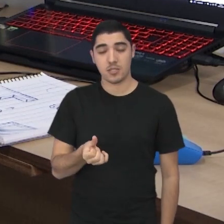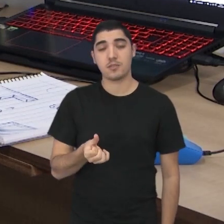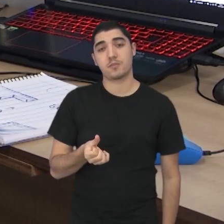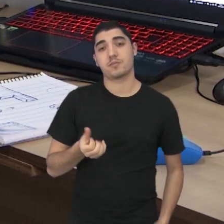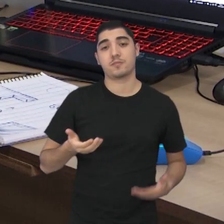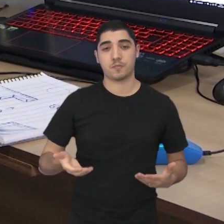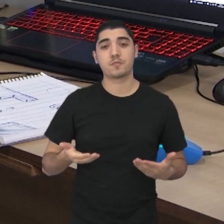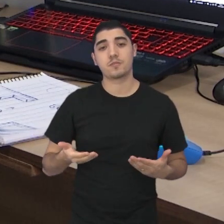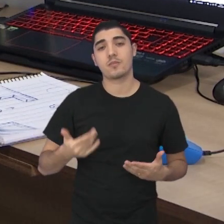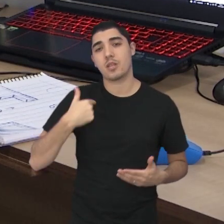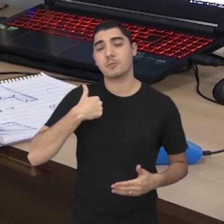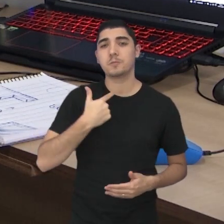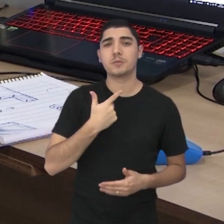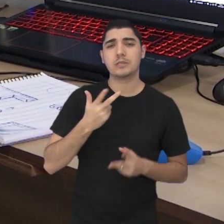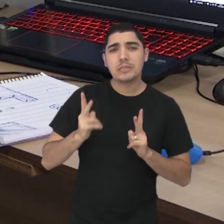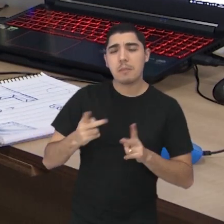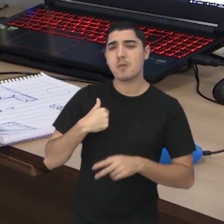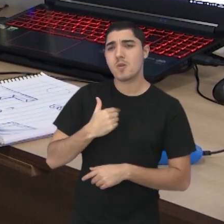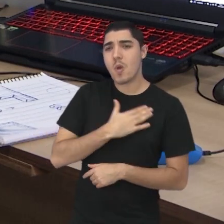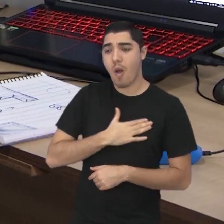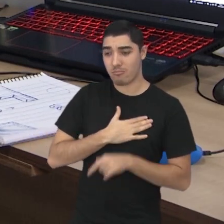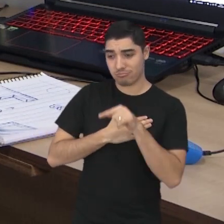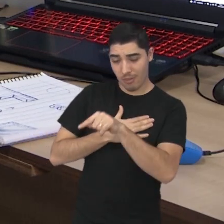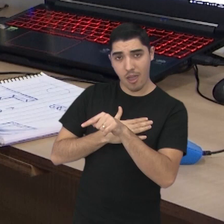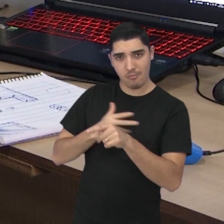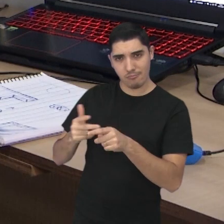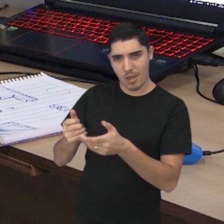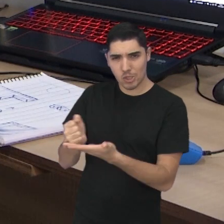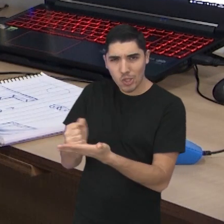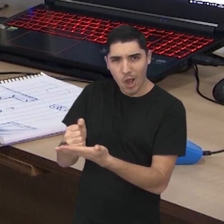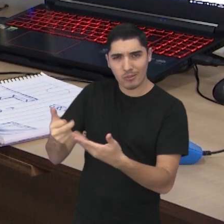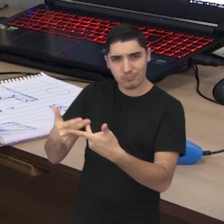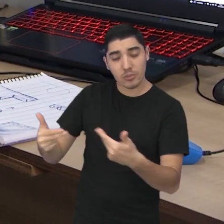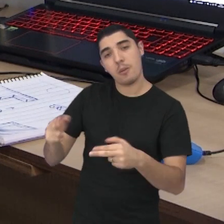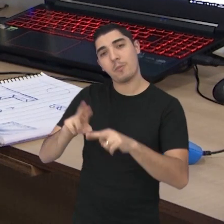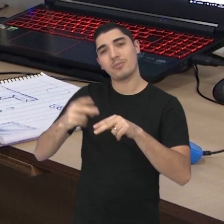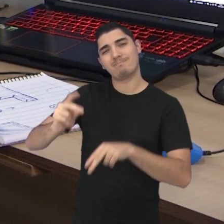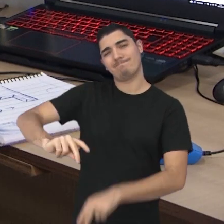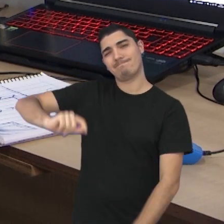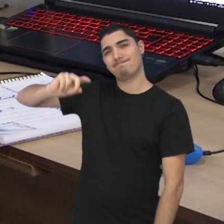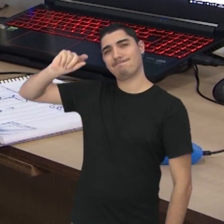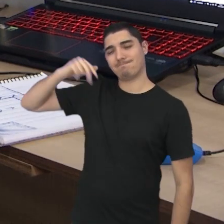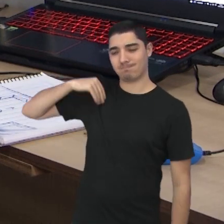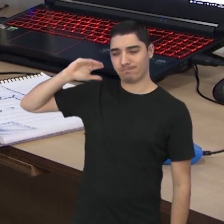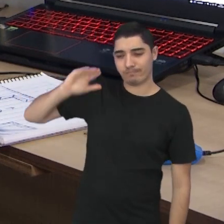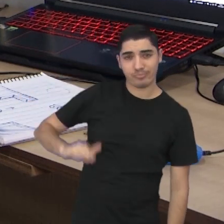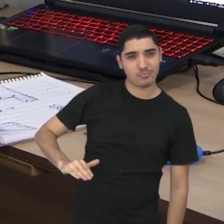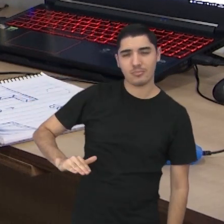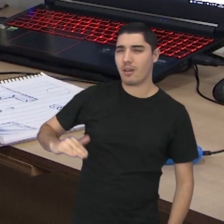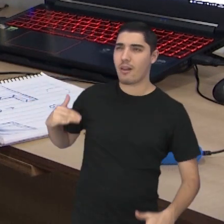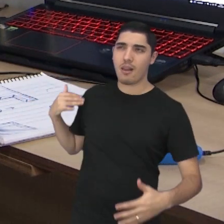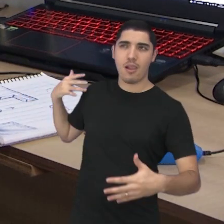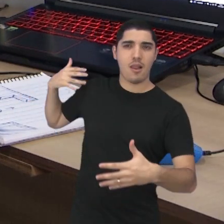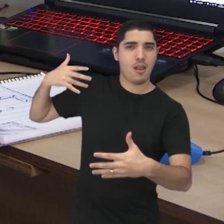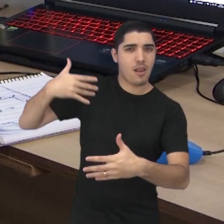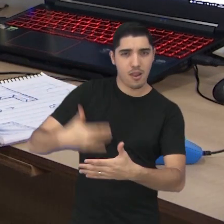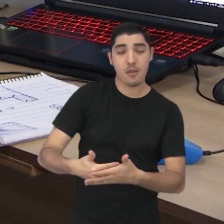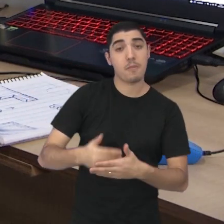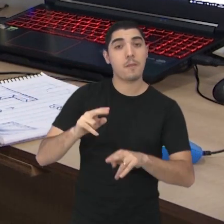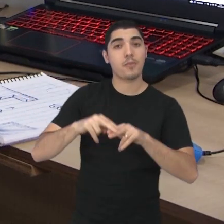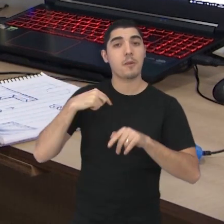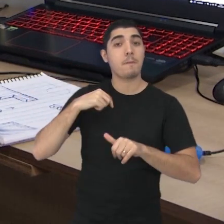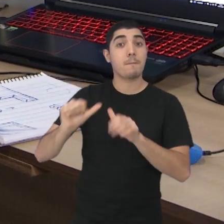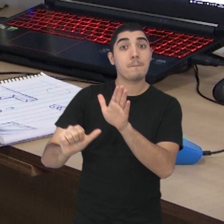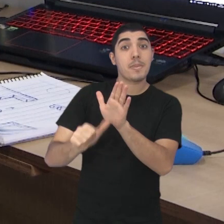anos e o meu interesse pela área de jogos, ele vem desde a infância, né? Ele vem com os